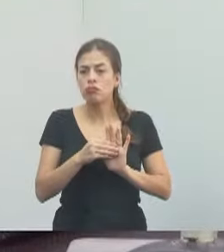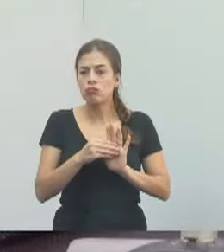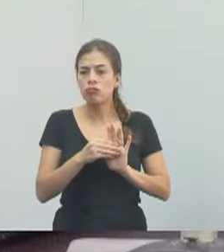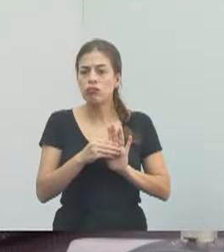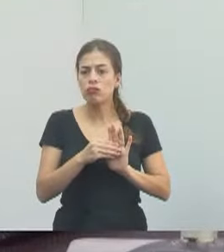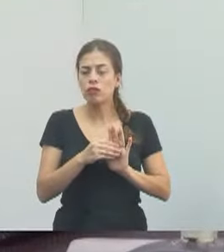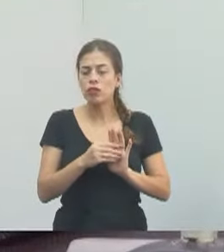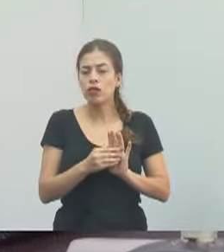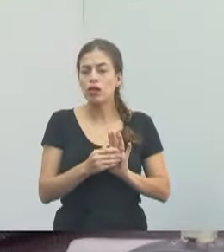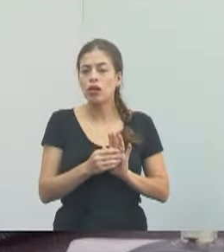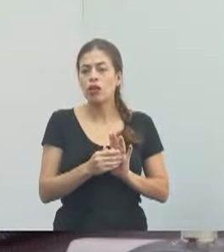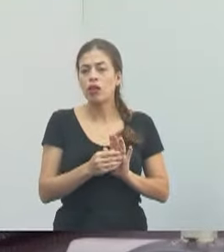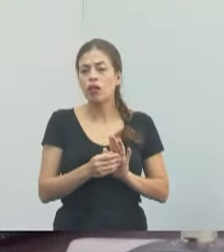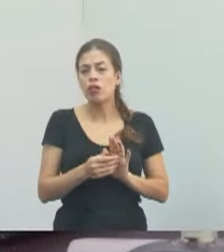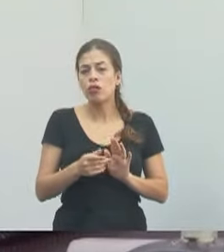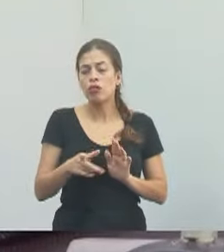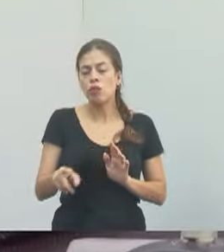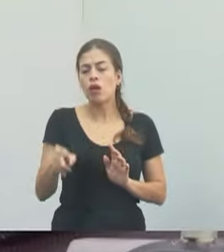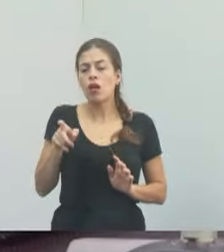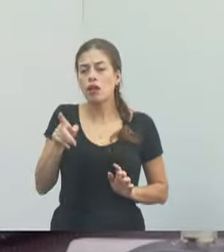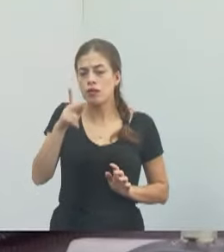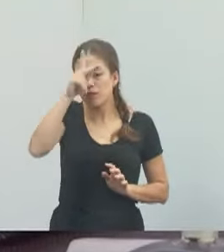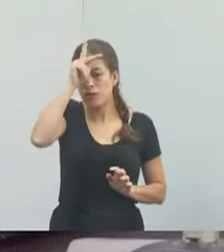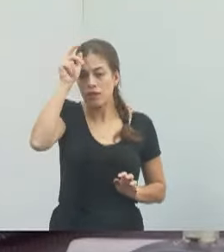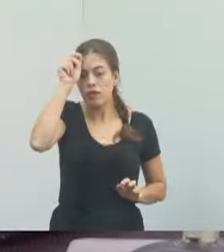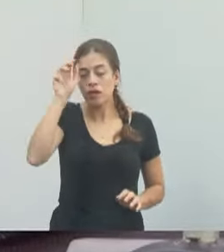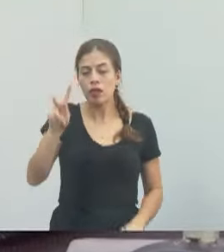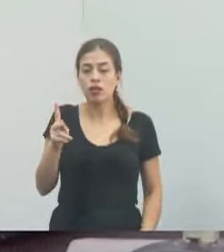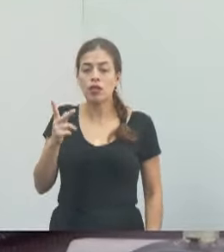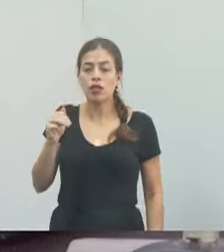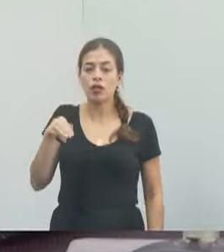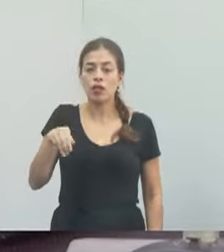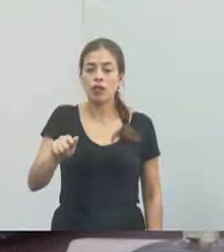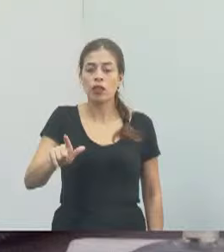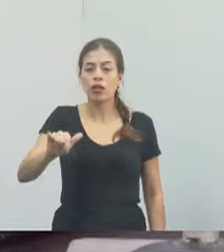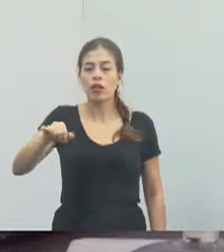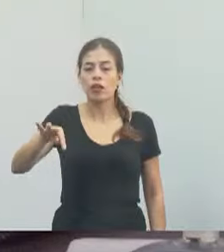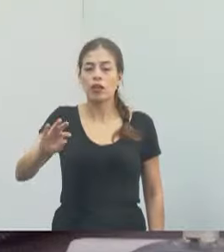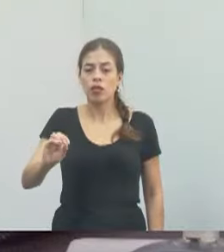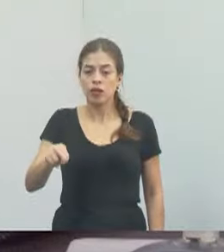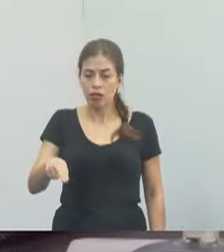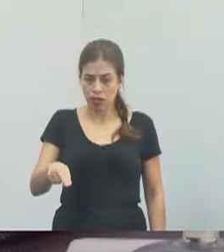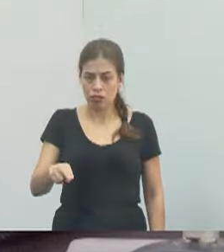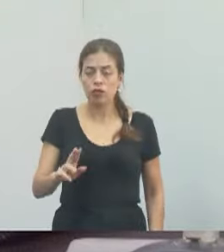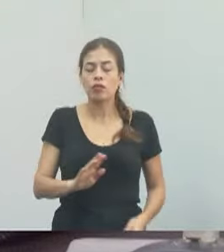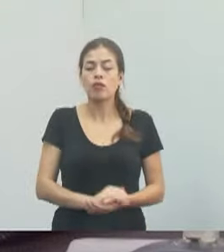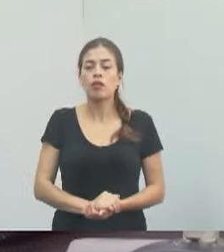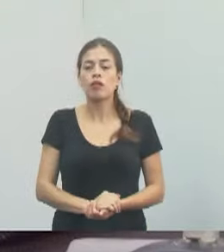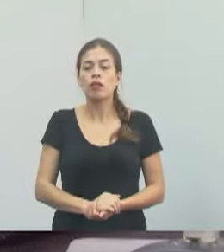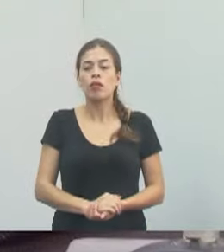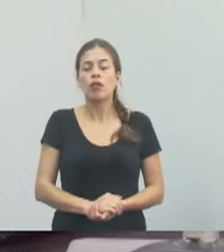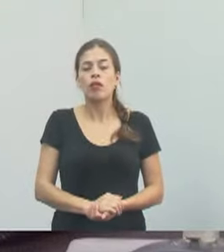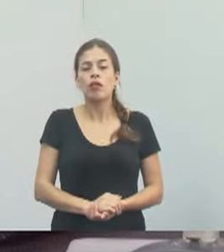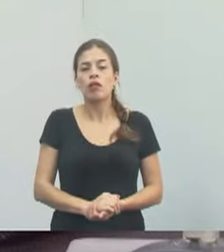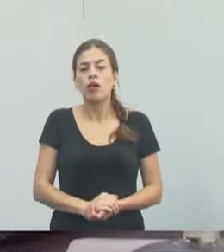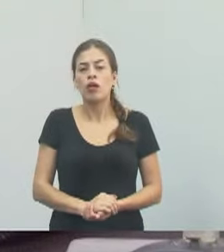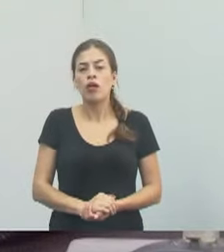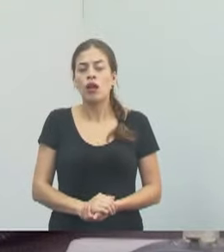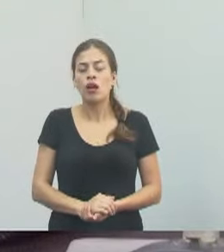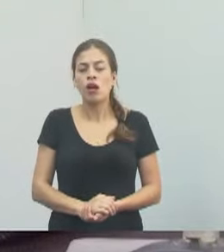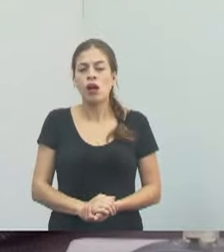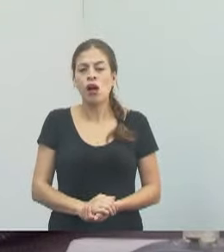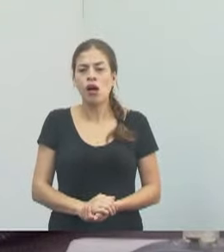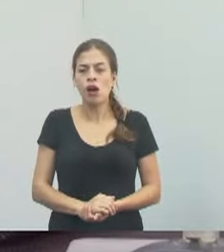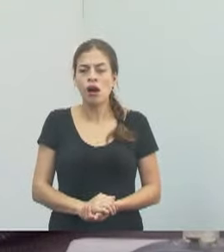ex-prefeito Hamilton Prefeito Hamilton acabou implementando a distribuição dos uniformes escolares na na rede pública Municipal de